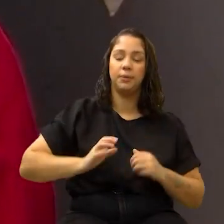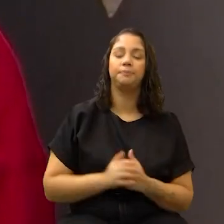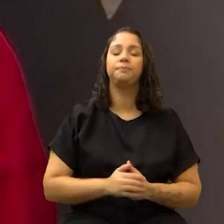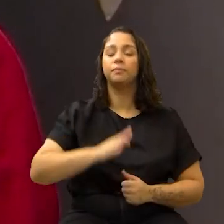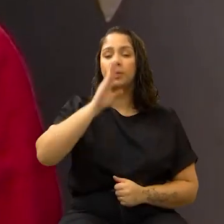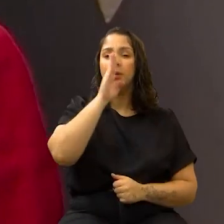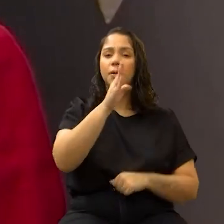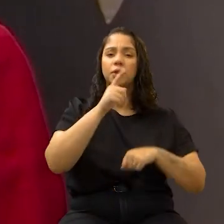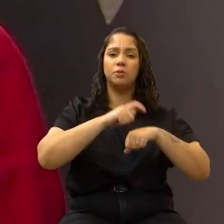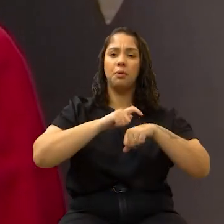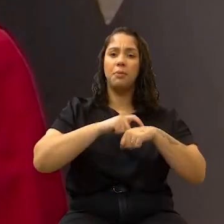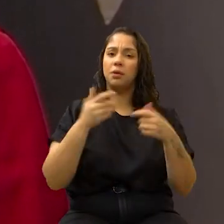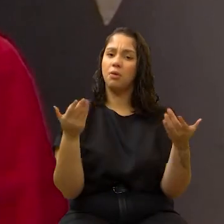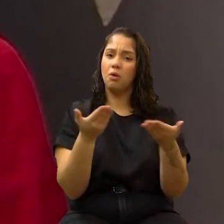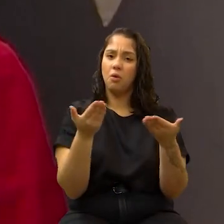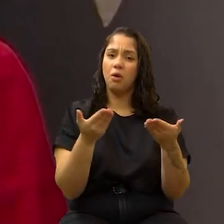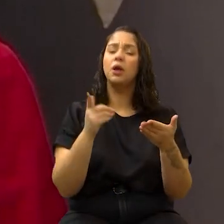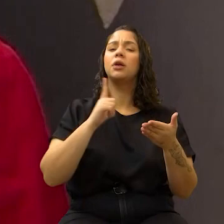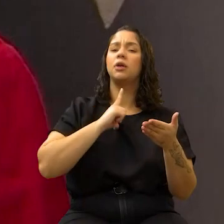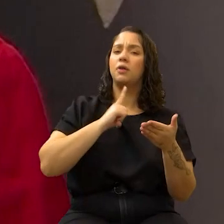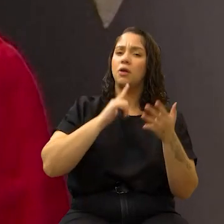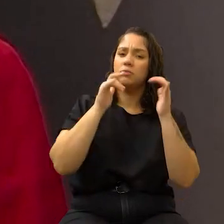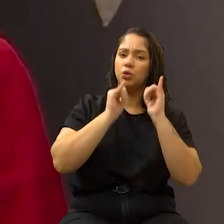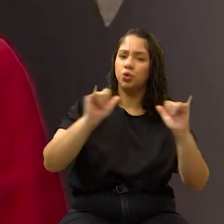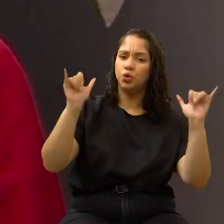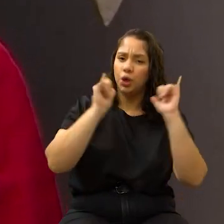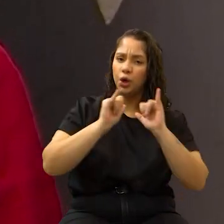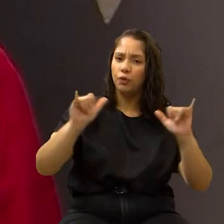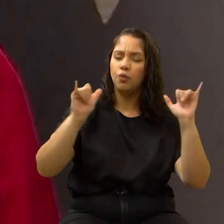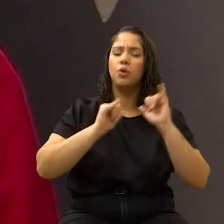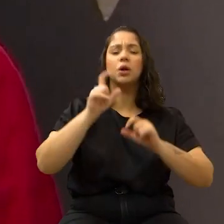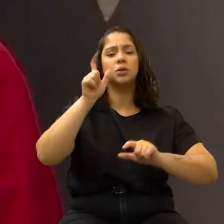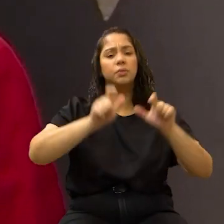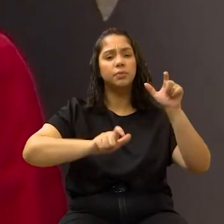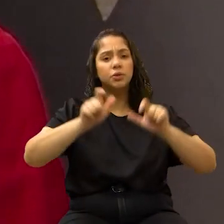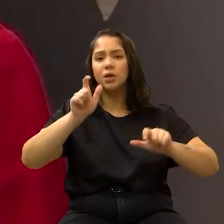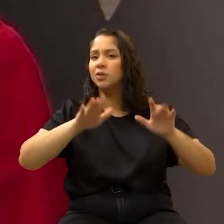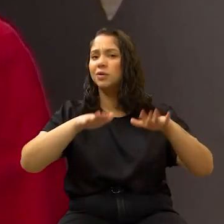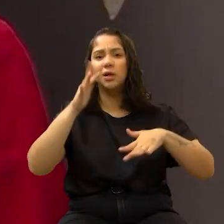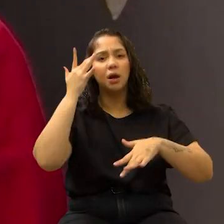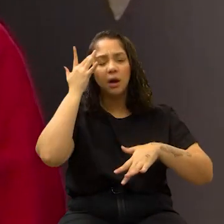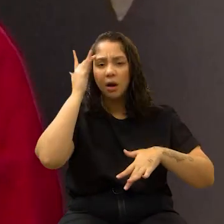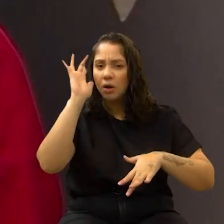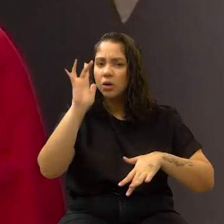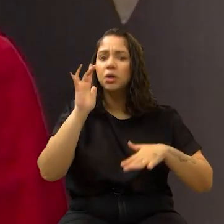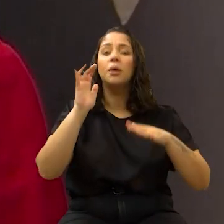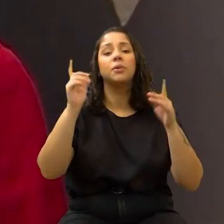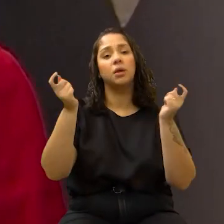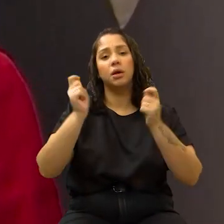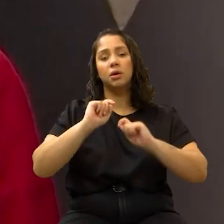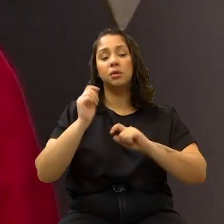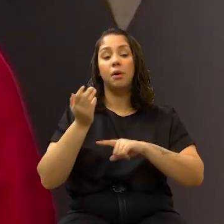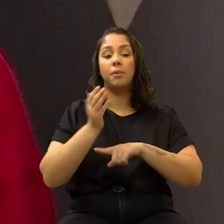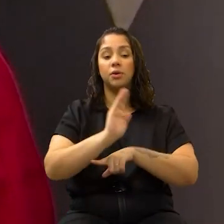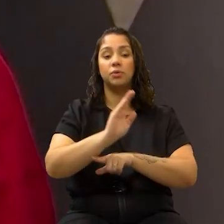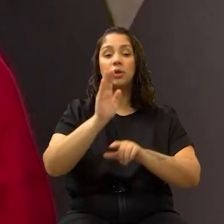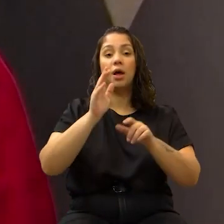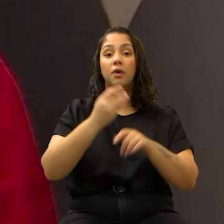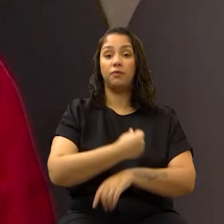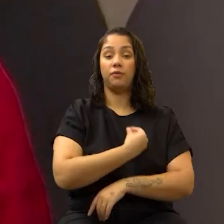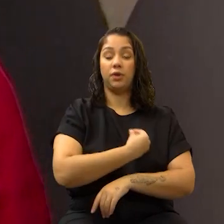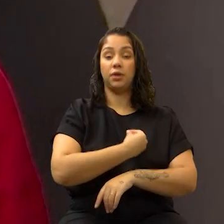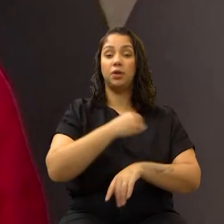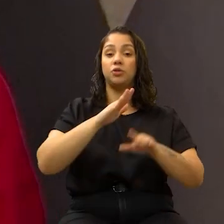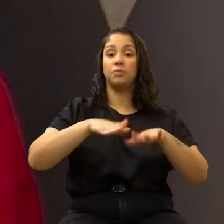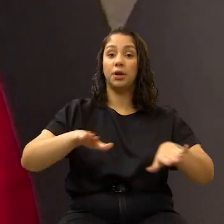cidadania. Principalmente, eu acho que um momento como esse que nós estamos fazendo, de divulgar. Eu acho que as pessoas, às vezes, não sabem que pode colaborar